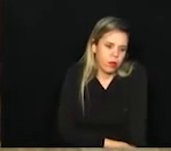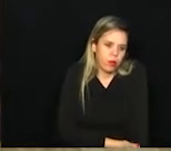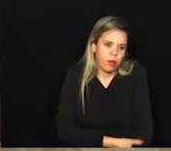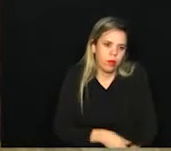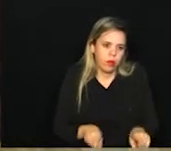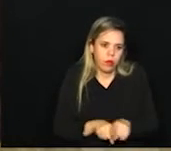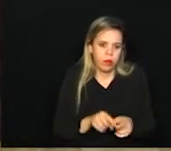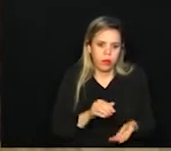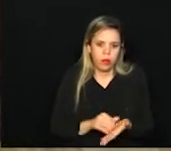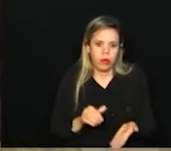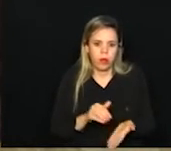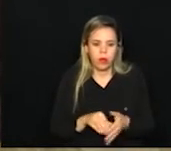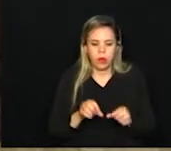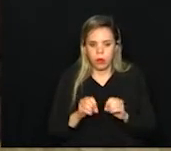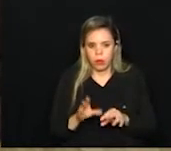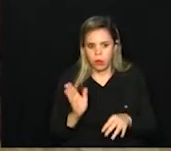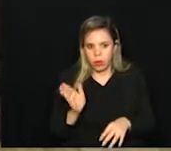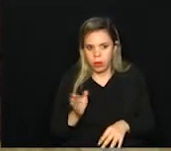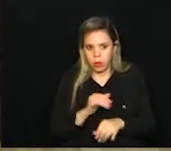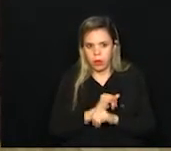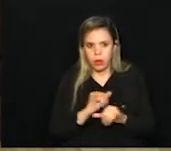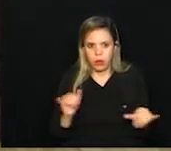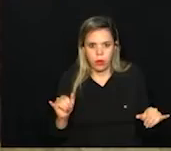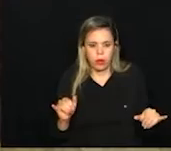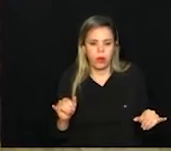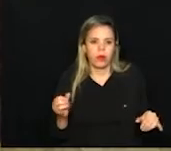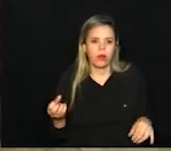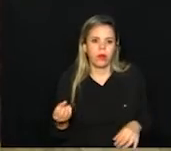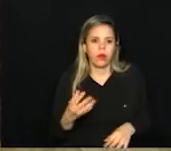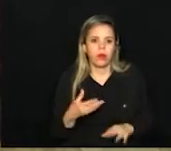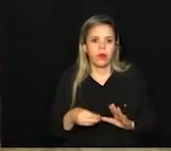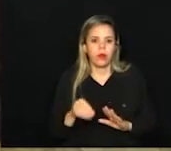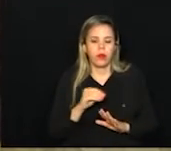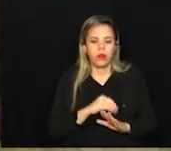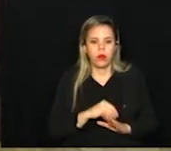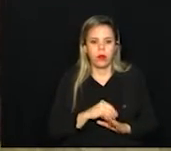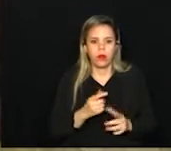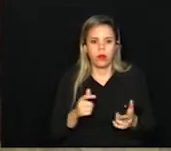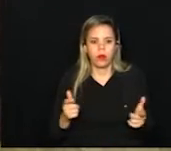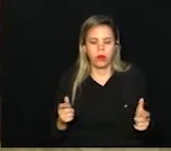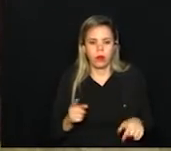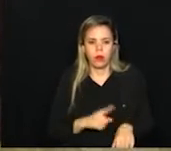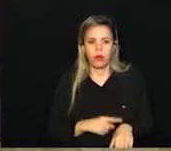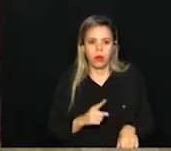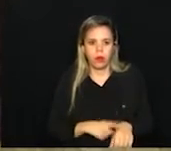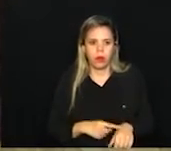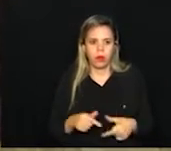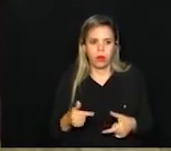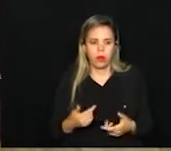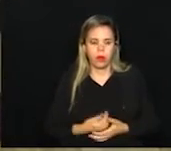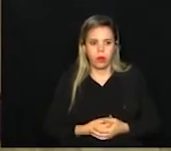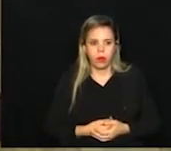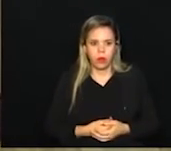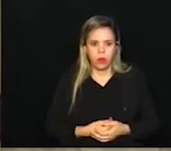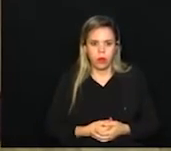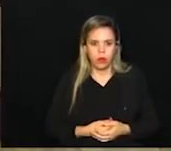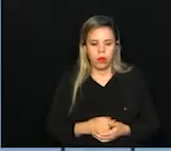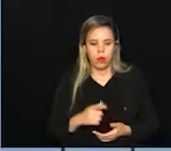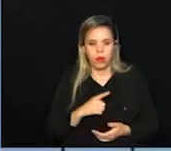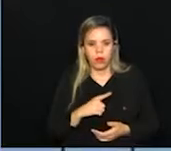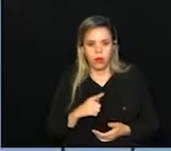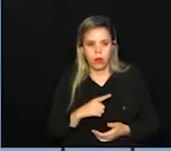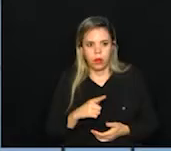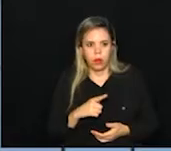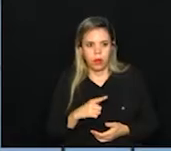a Secretaria de Educação já divulga um novo calendário com ampliação do horário das atividades. Nós vamos ter aí